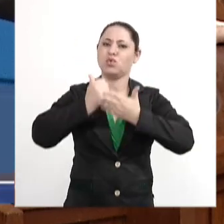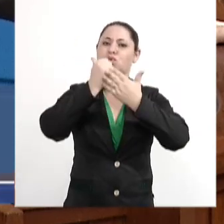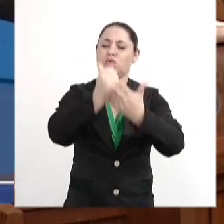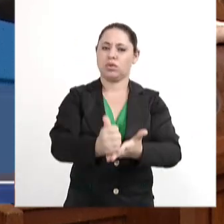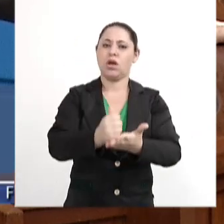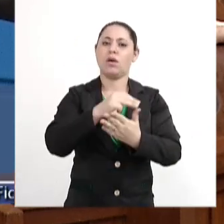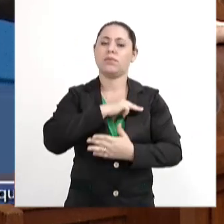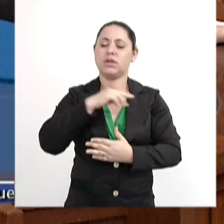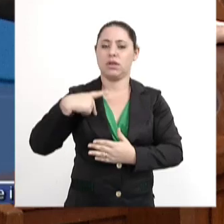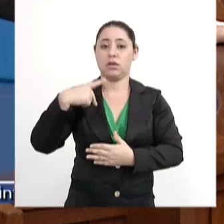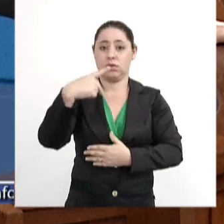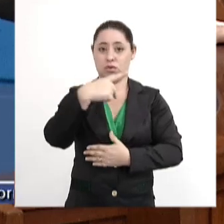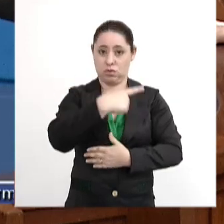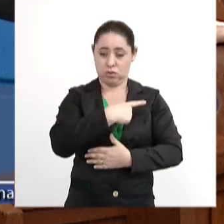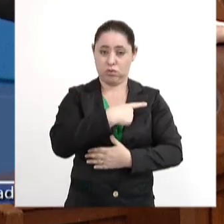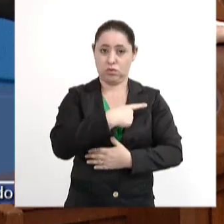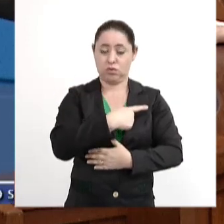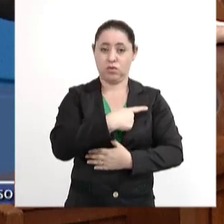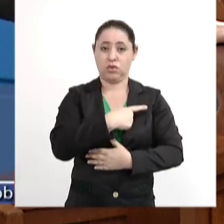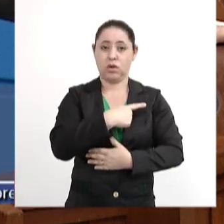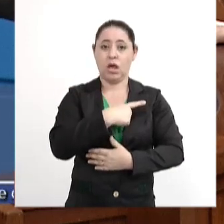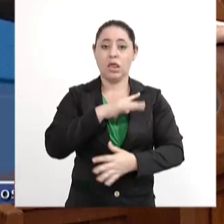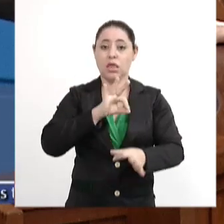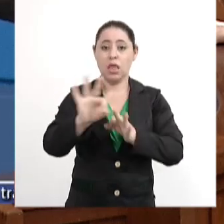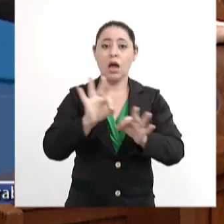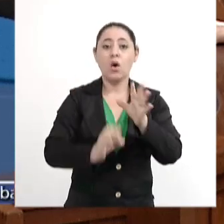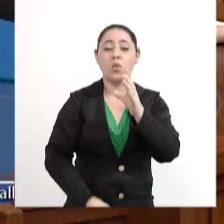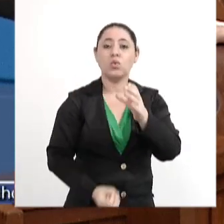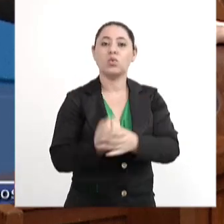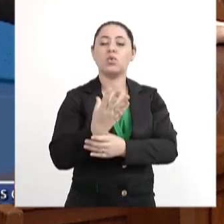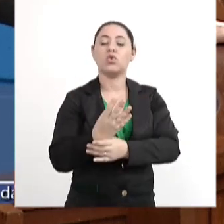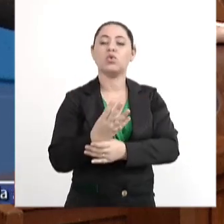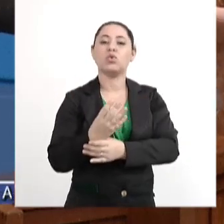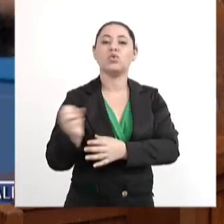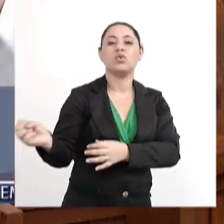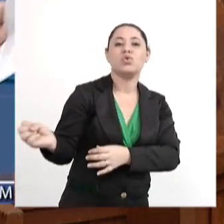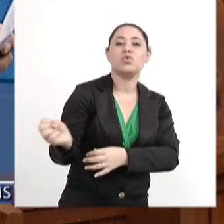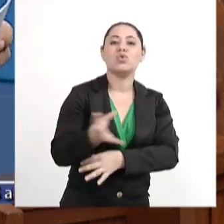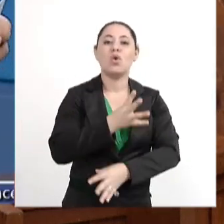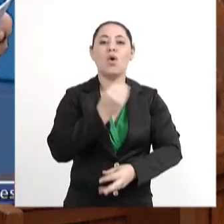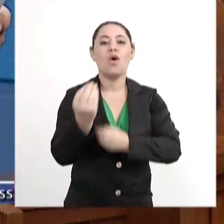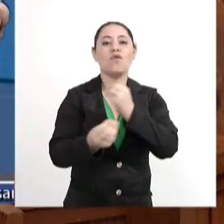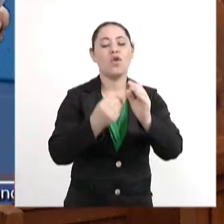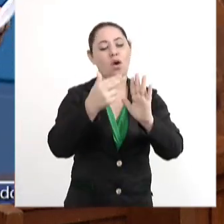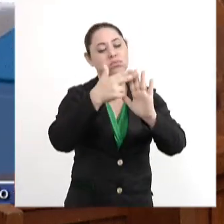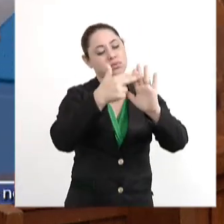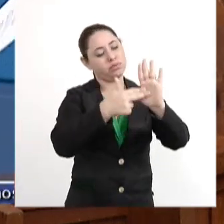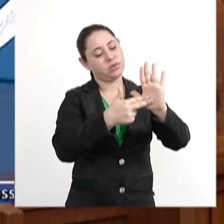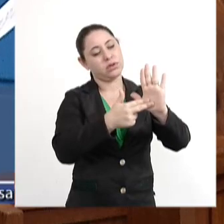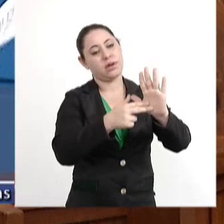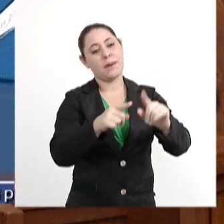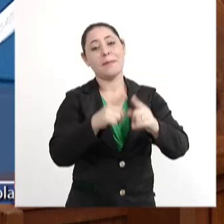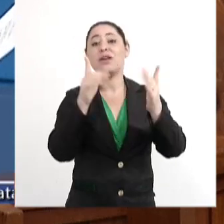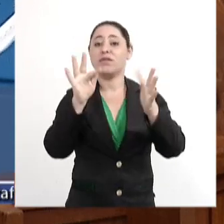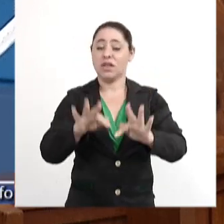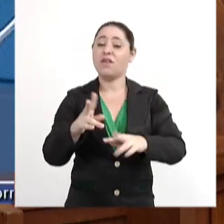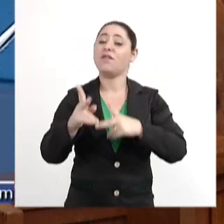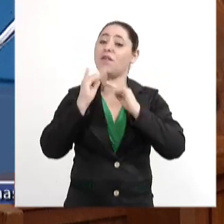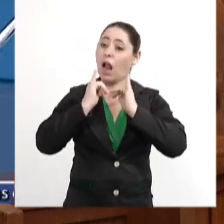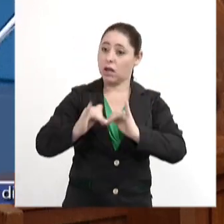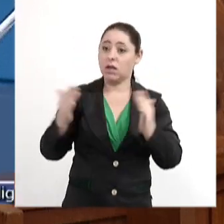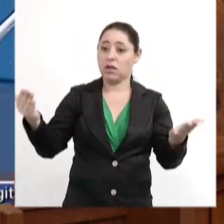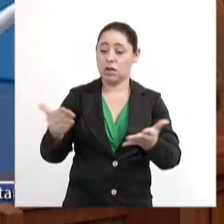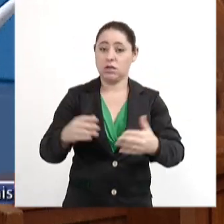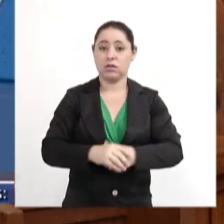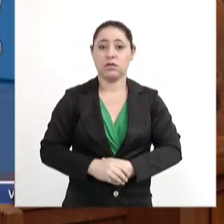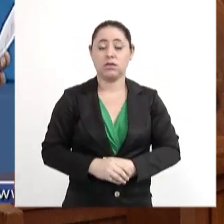ao Ministério da Saúde na elaboração, né, de novas técnicas, de novos protocolos. Mas finalizo aqui dizendo o